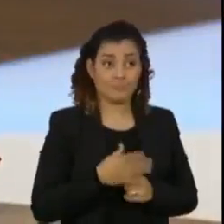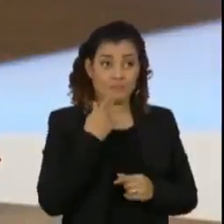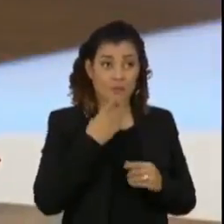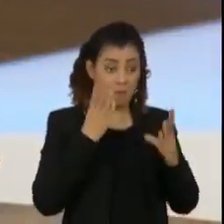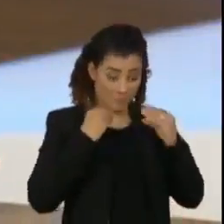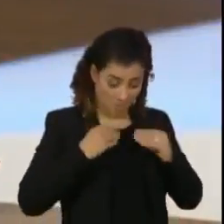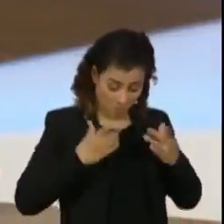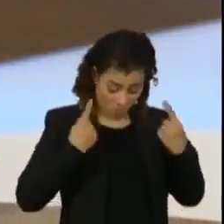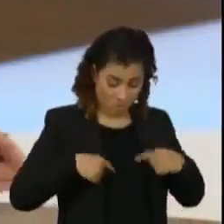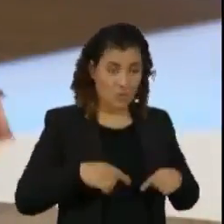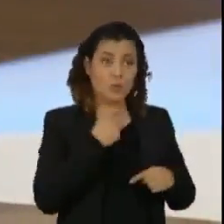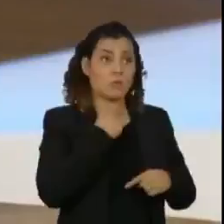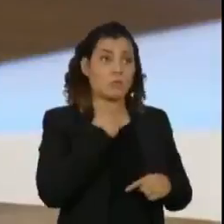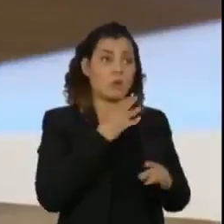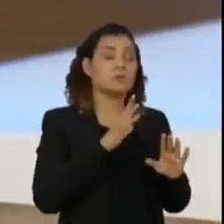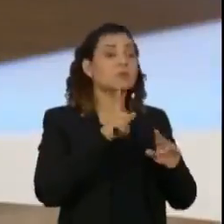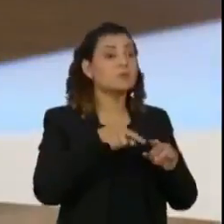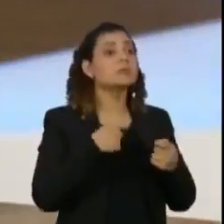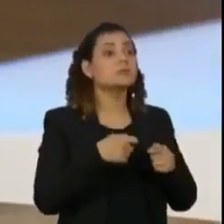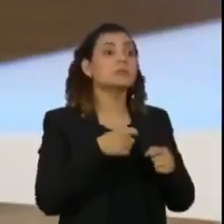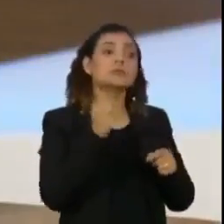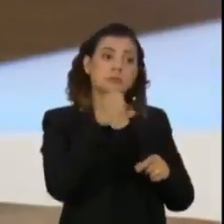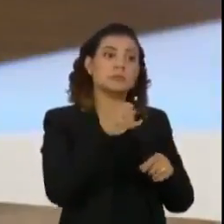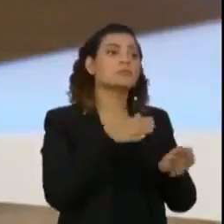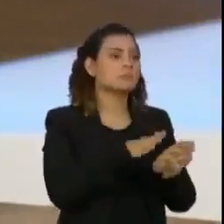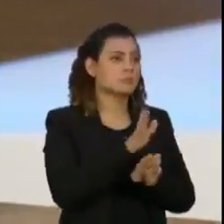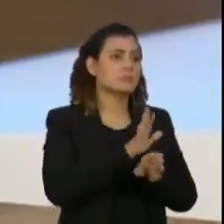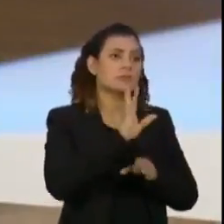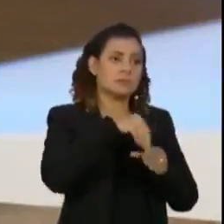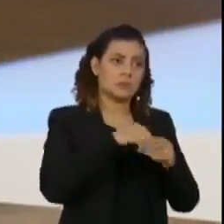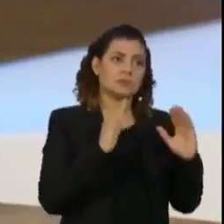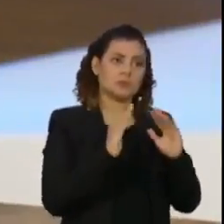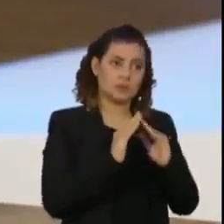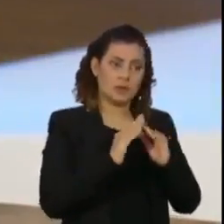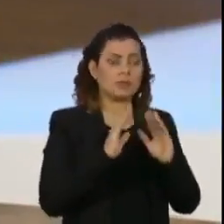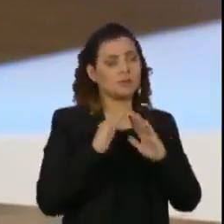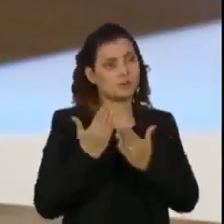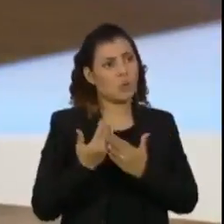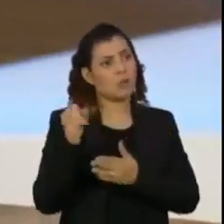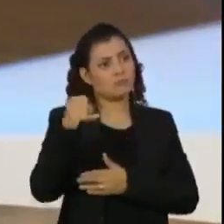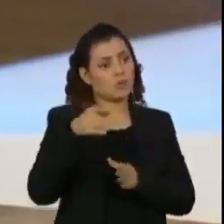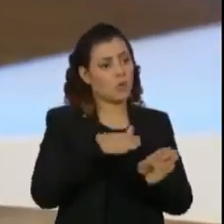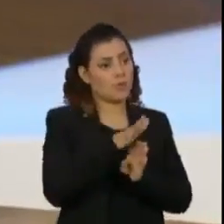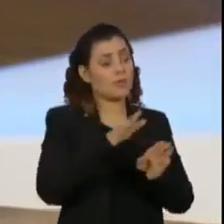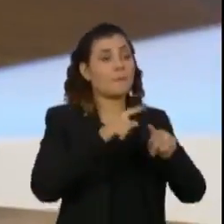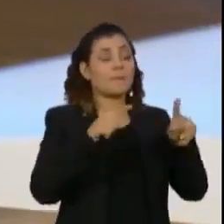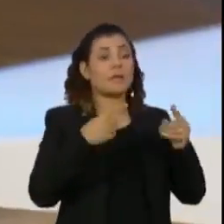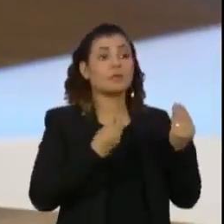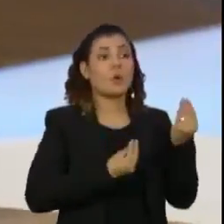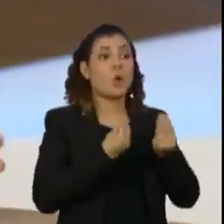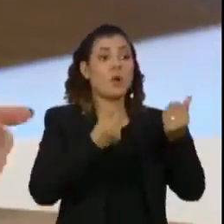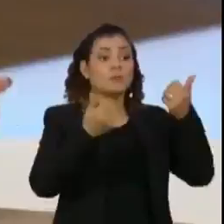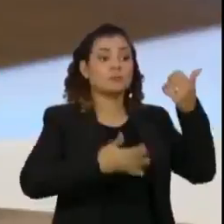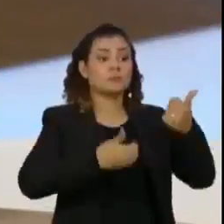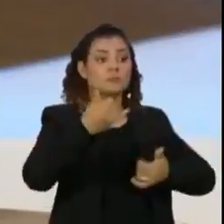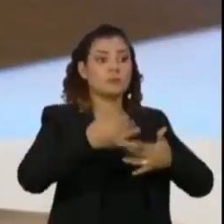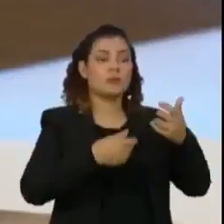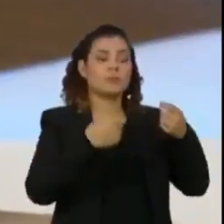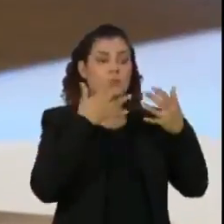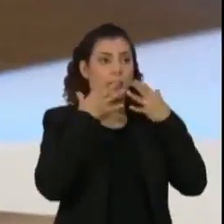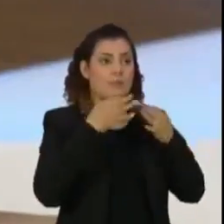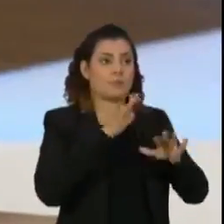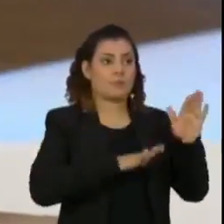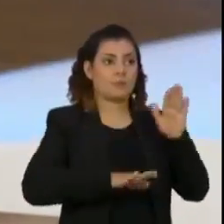mexer no próprio corpo, isso é uma coisa que deve ser feito sempre, dentro de casa, nas escolas. Mas a forma como isso deve ser falado, tem que